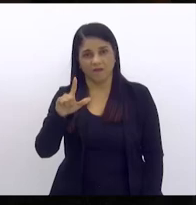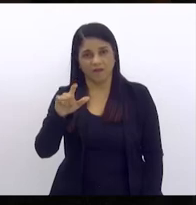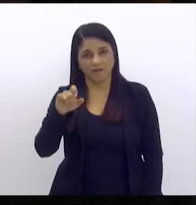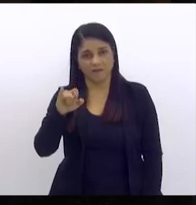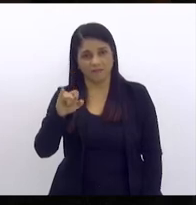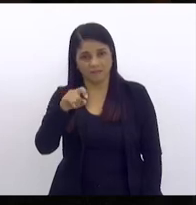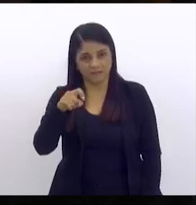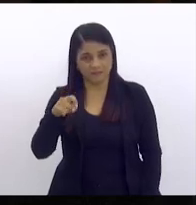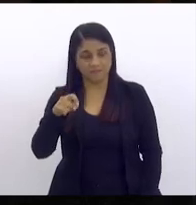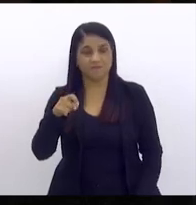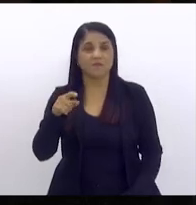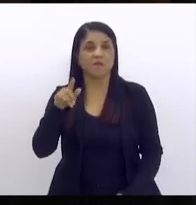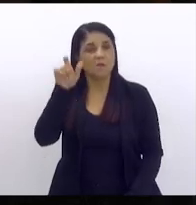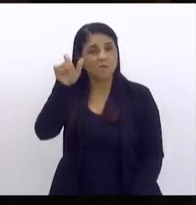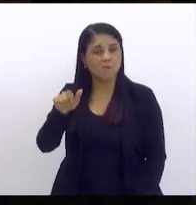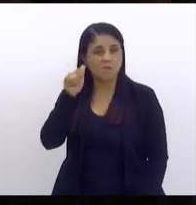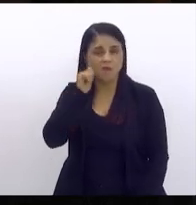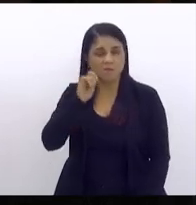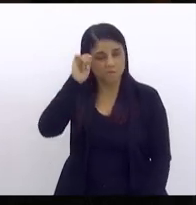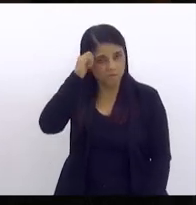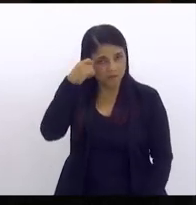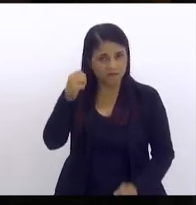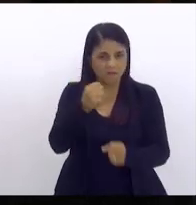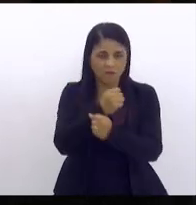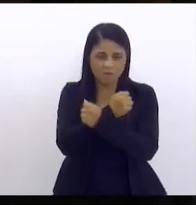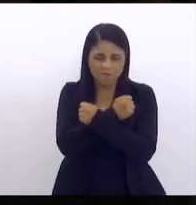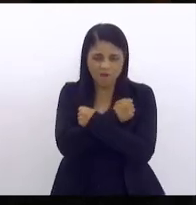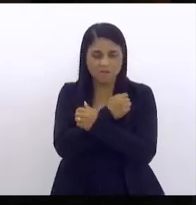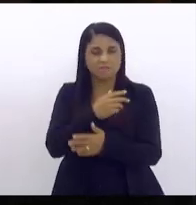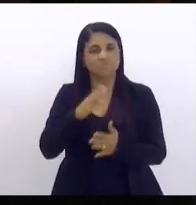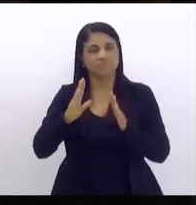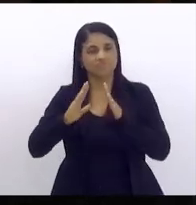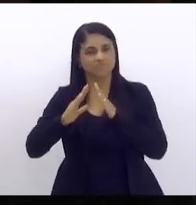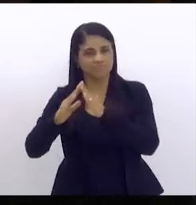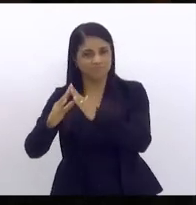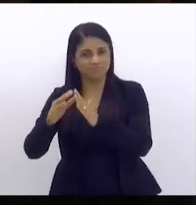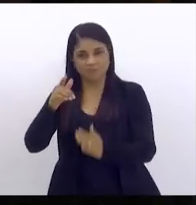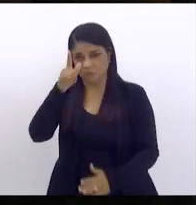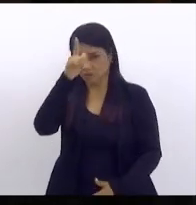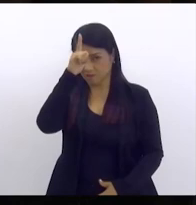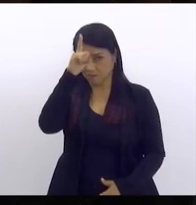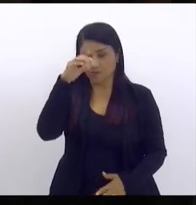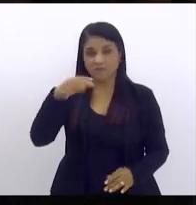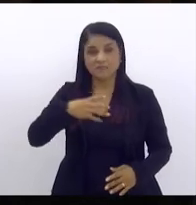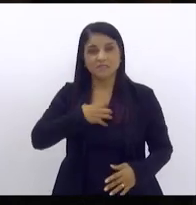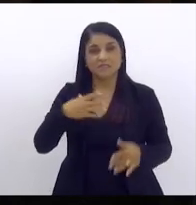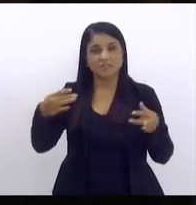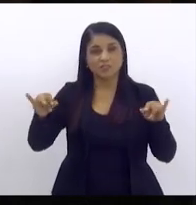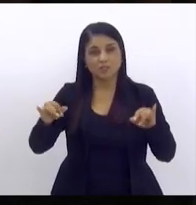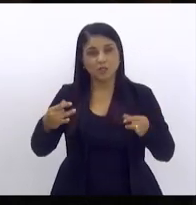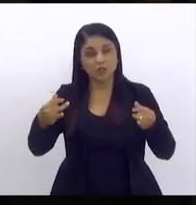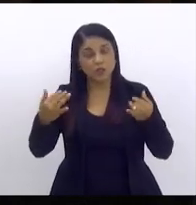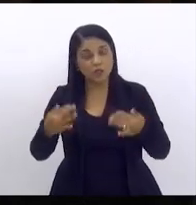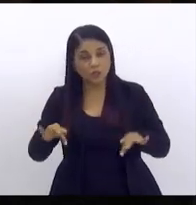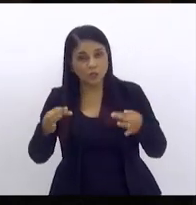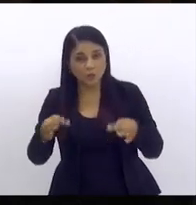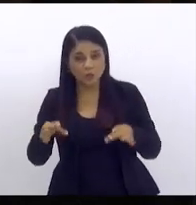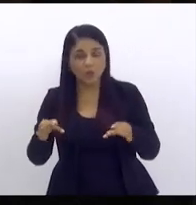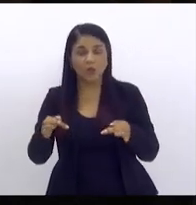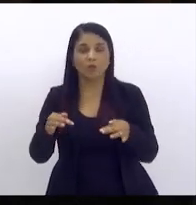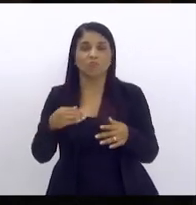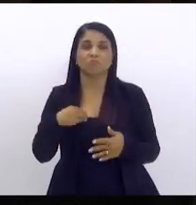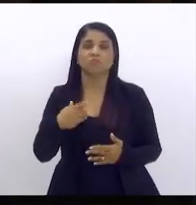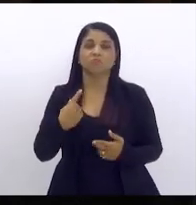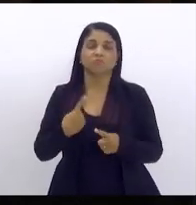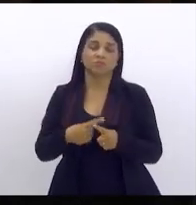Complexo do Alemão, que ainda hoje sente as dores da omissão, da negligência do próprio governador,